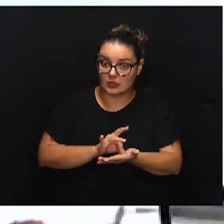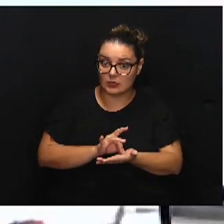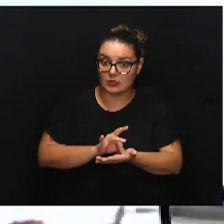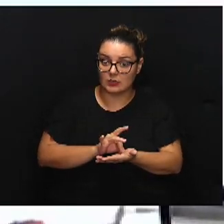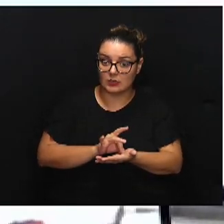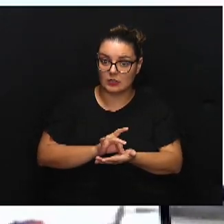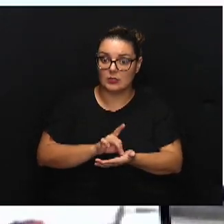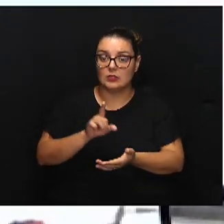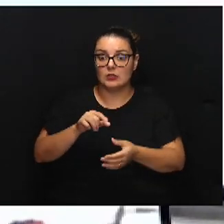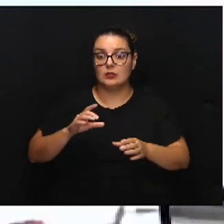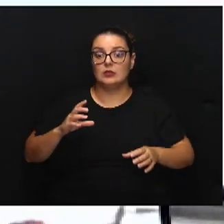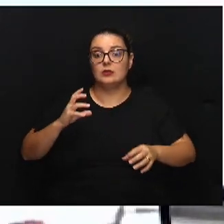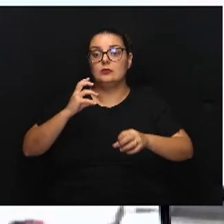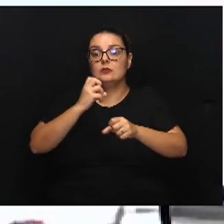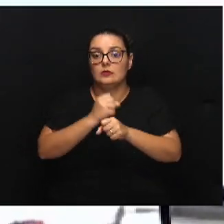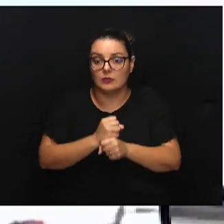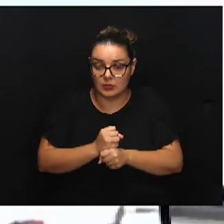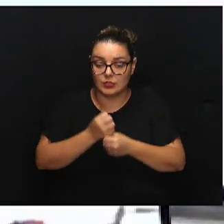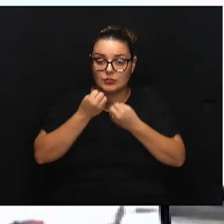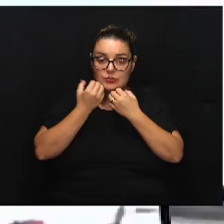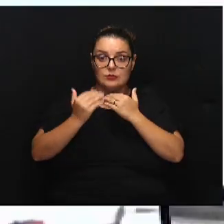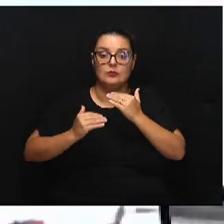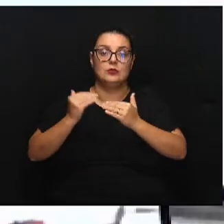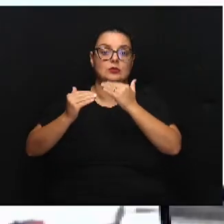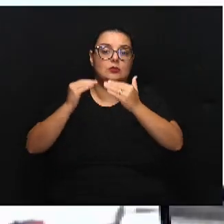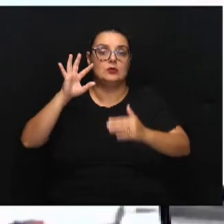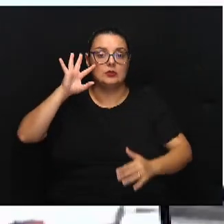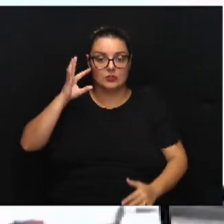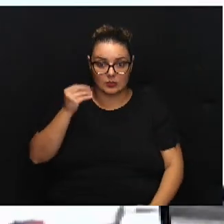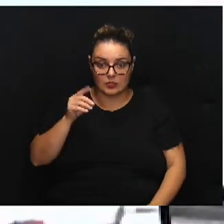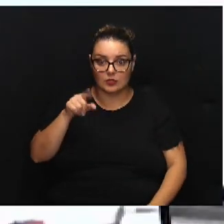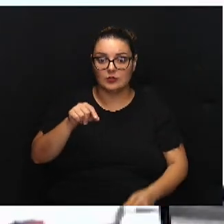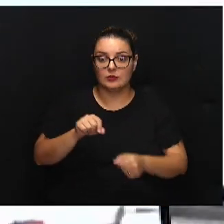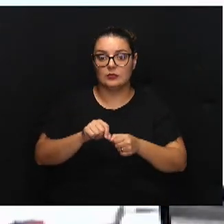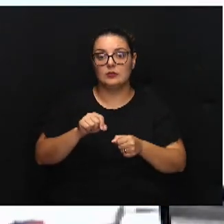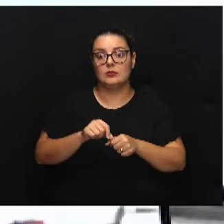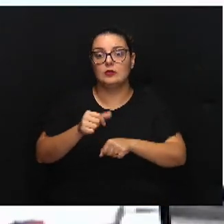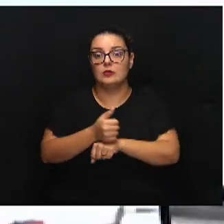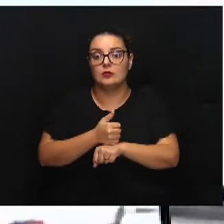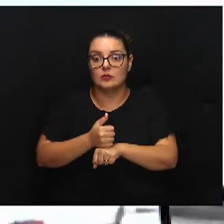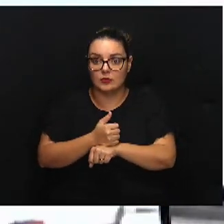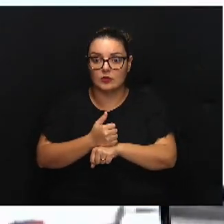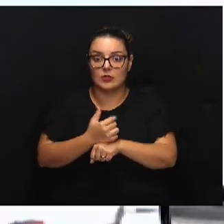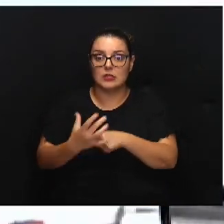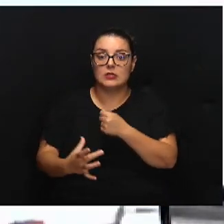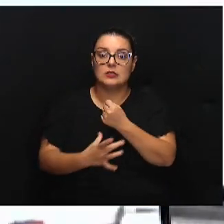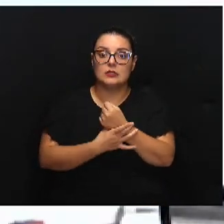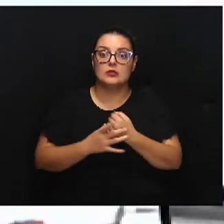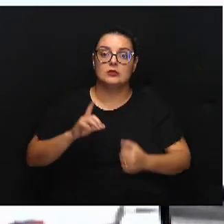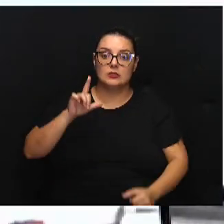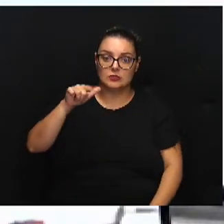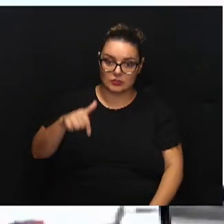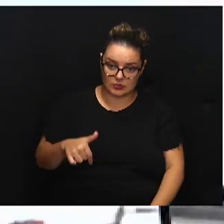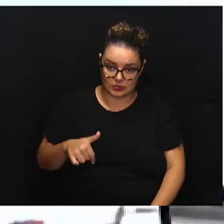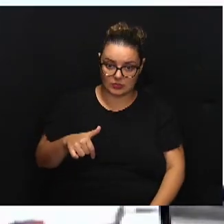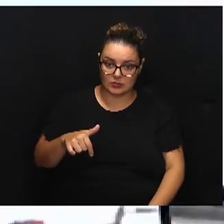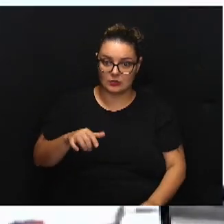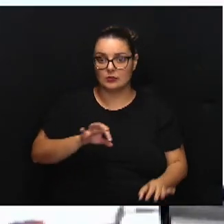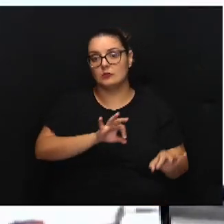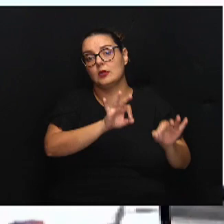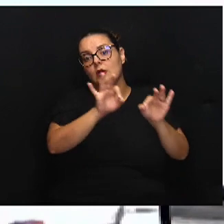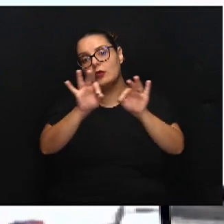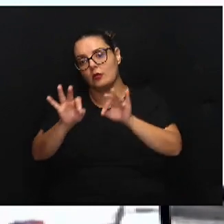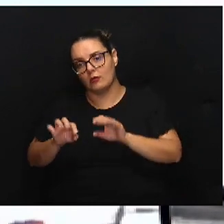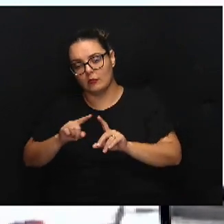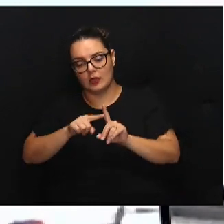esse conjunto de boa formação é que faz com que o profissional esteja seguro depois para acompanhar esse trabalho de parto,